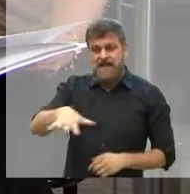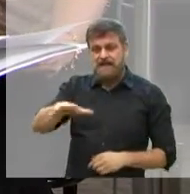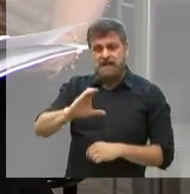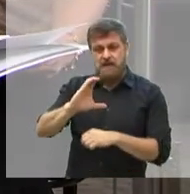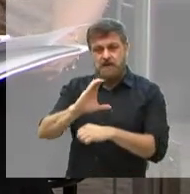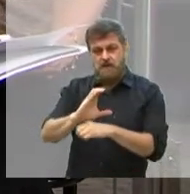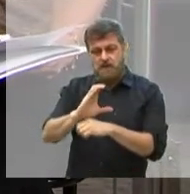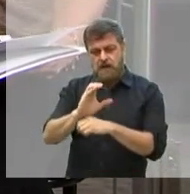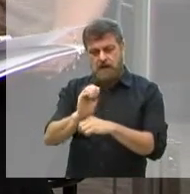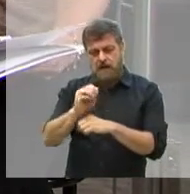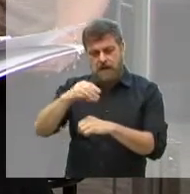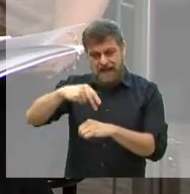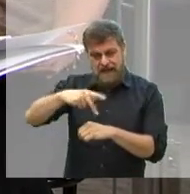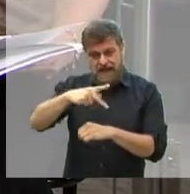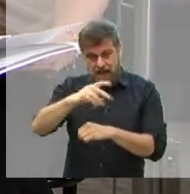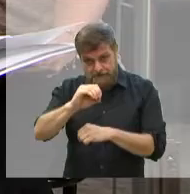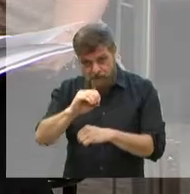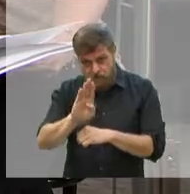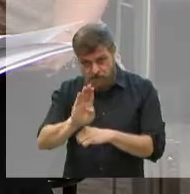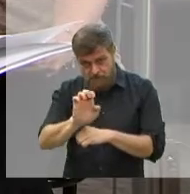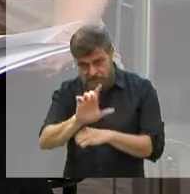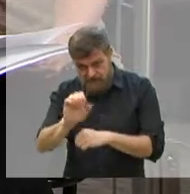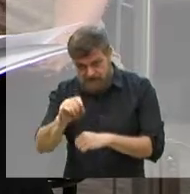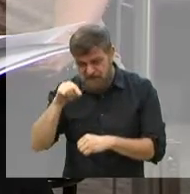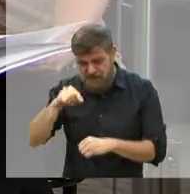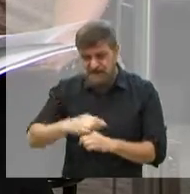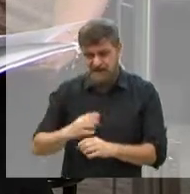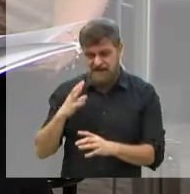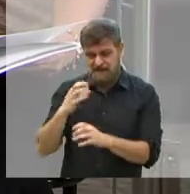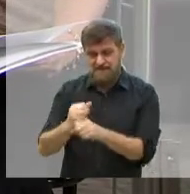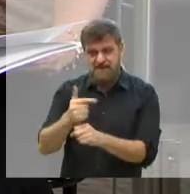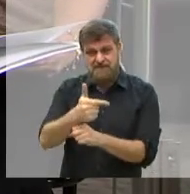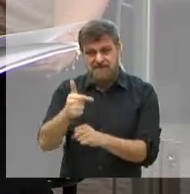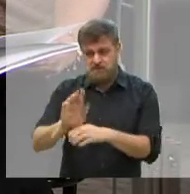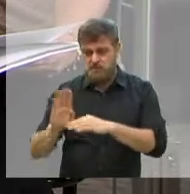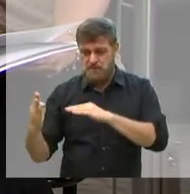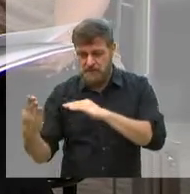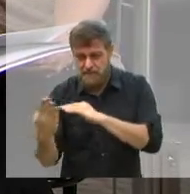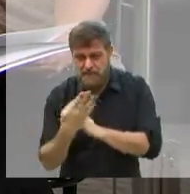Belo, pode-se dizer que ela é mais grave, ali são 22 bairros e